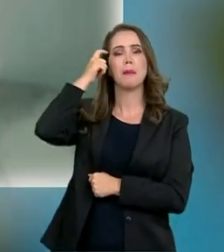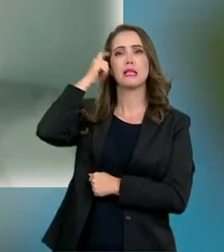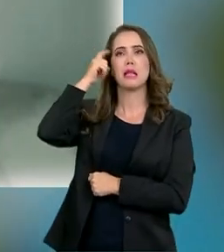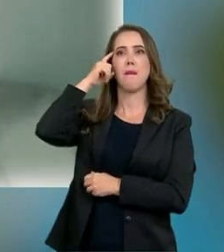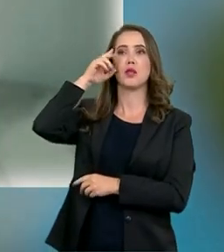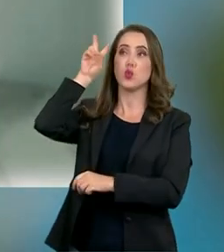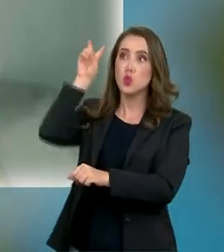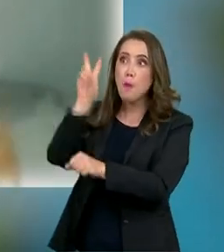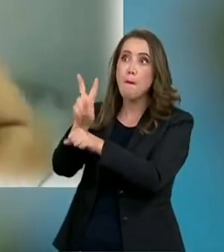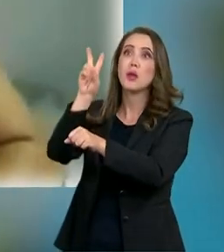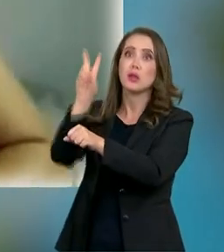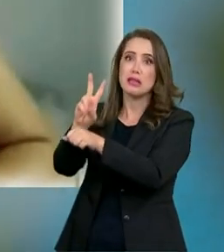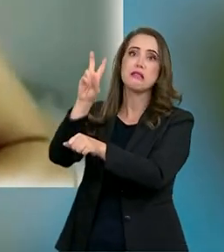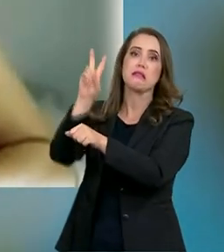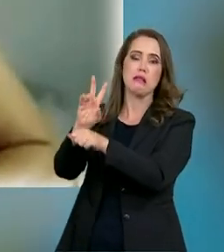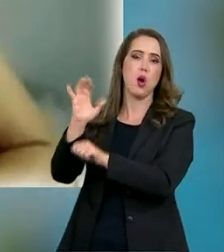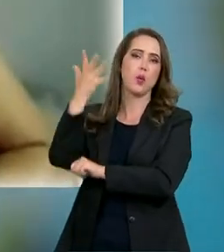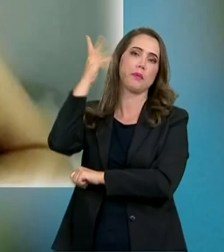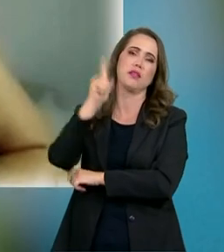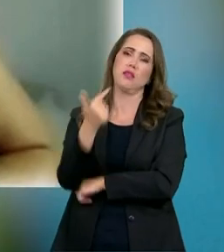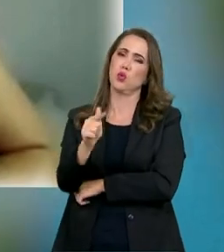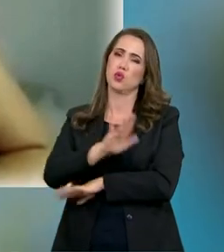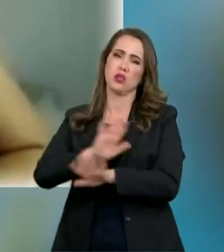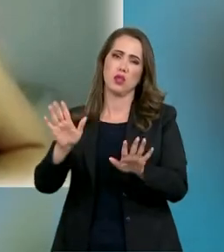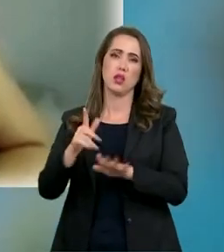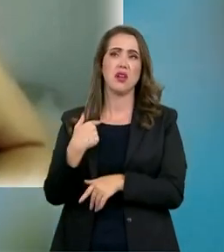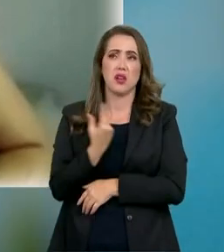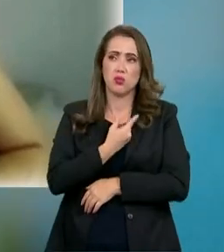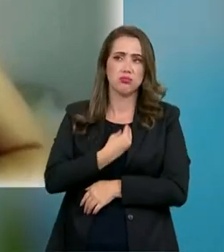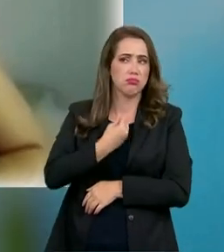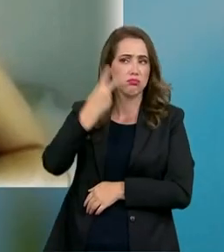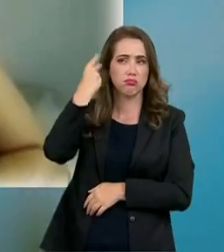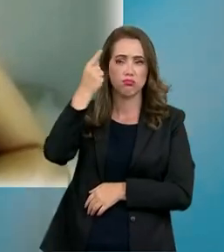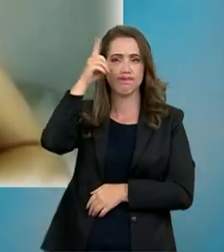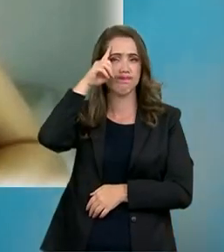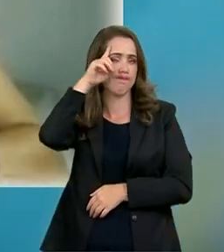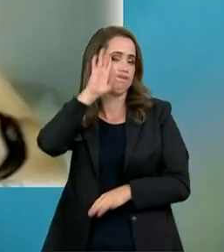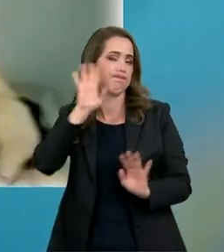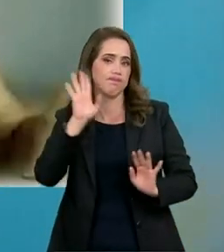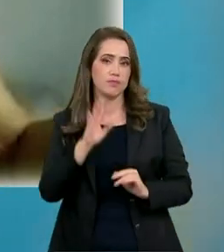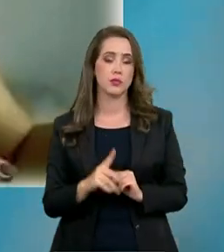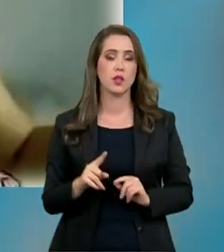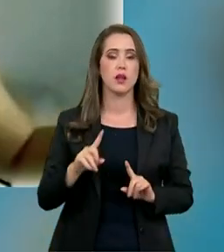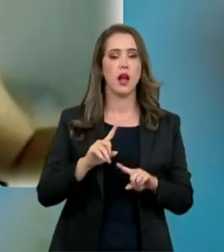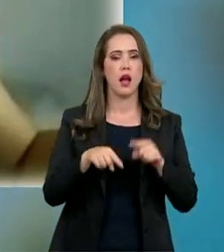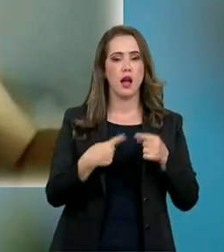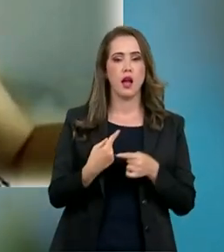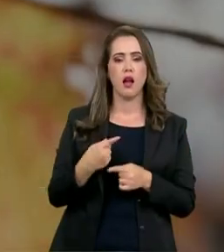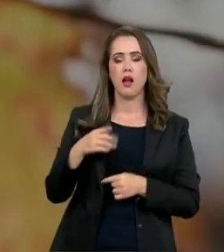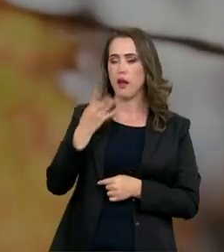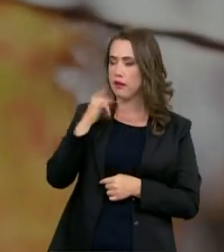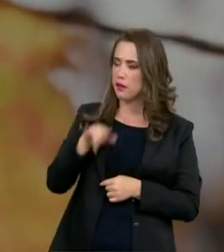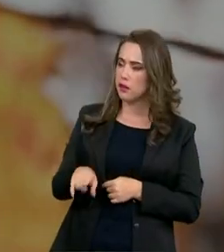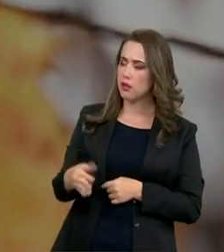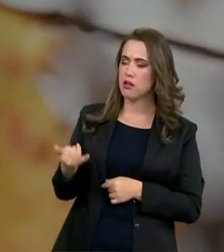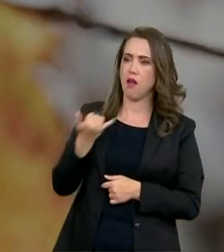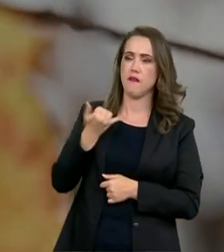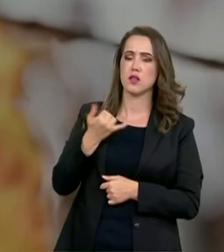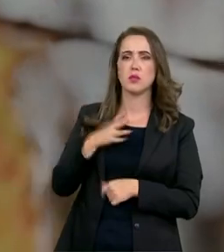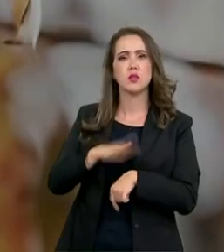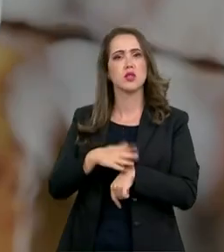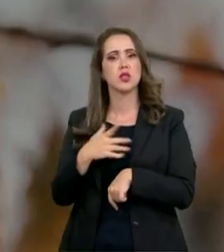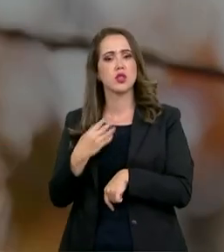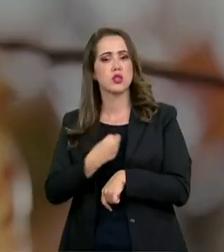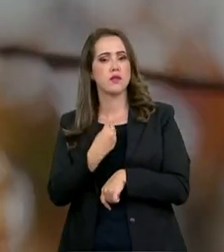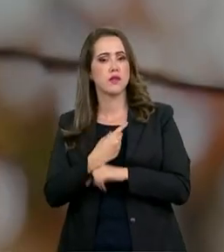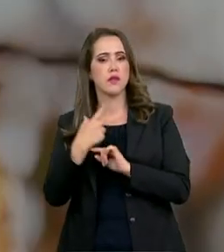ambientalista. Isso a gente não tinha, né? Era uma coisa natural. E aí, quando a Júlia solicitou, que nós vivemos um tempo fora da cidade,